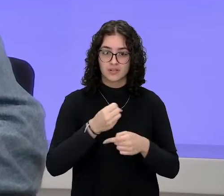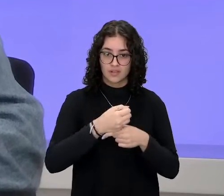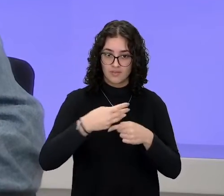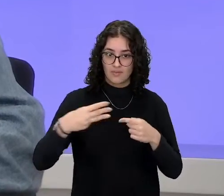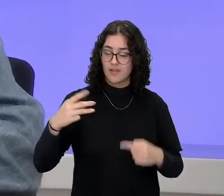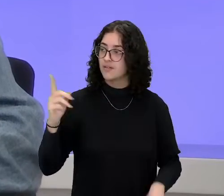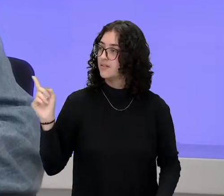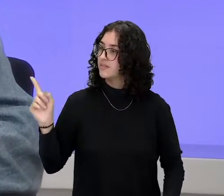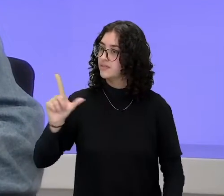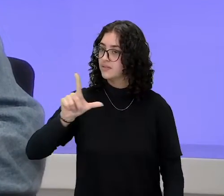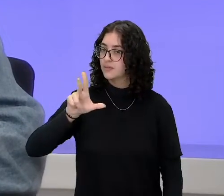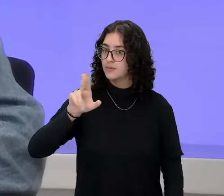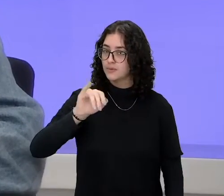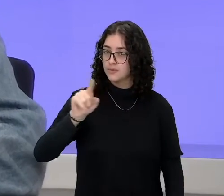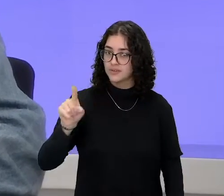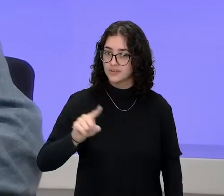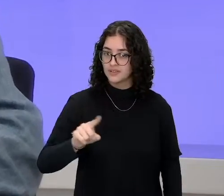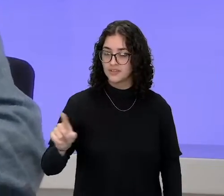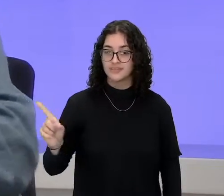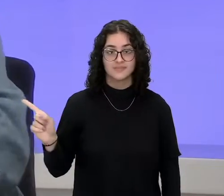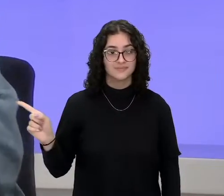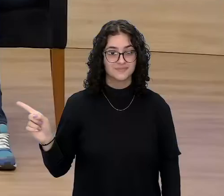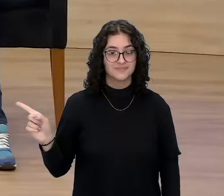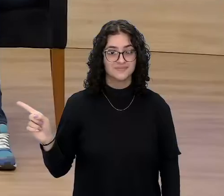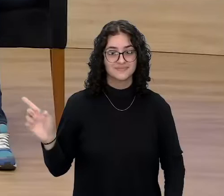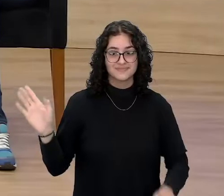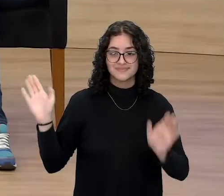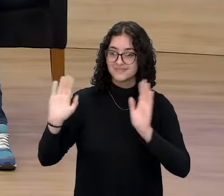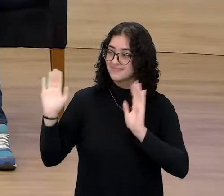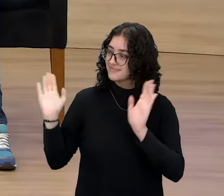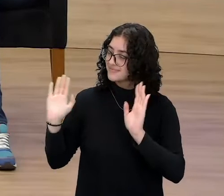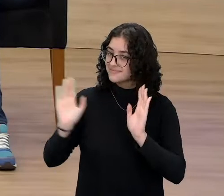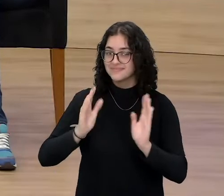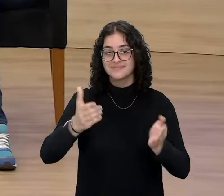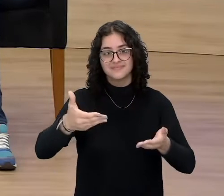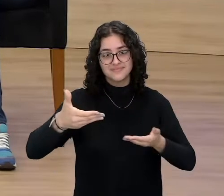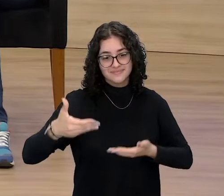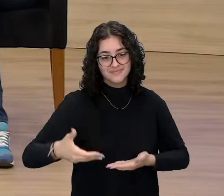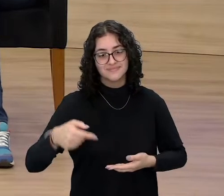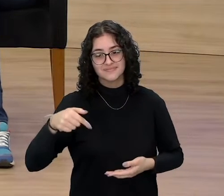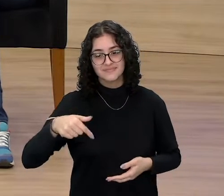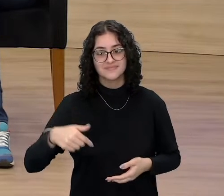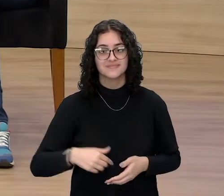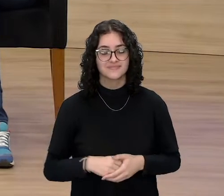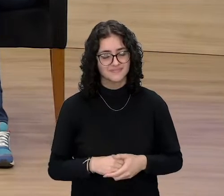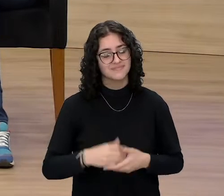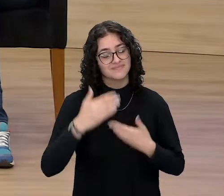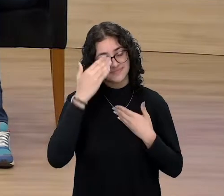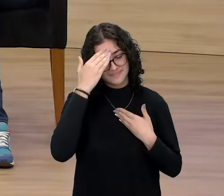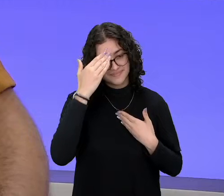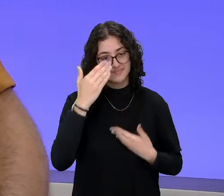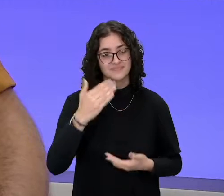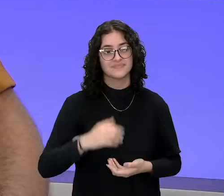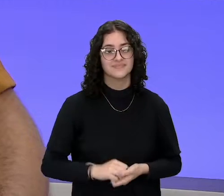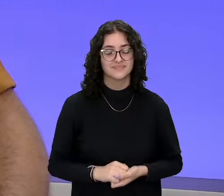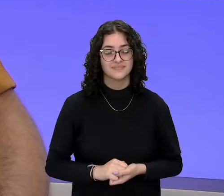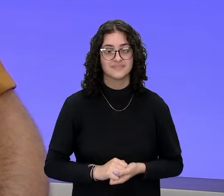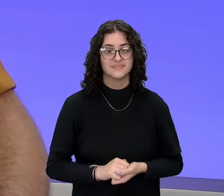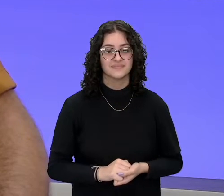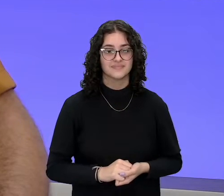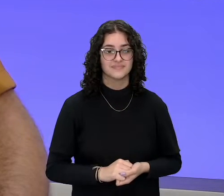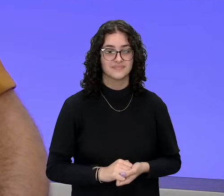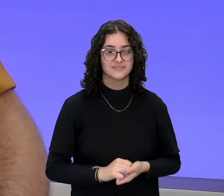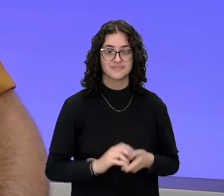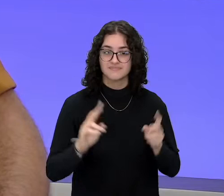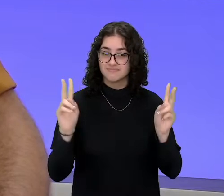EFAP, Luiz Eduardo Zacarias. Olá, Luiz, seja muito bem-vindo. Muito obrigado. Salve,